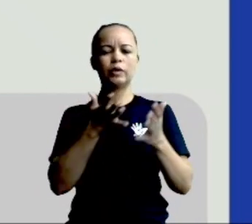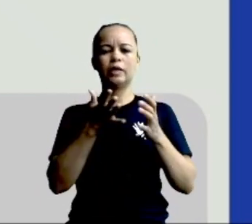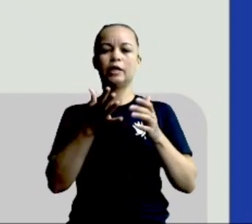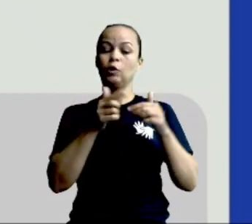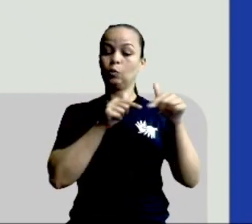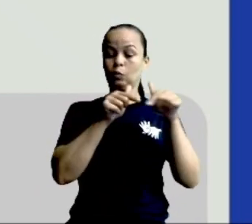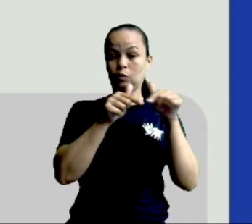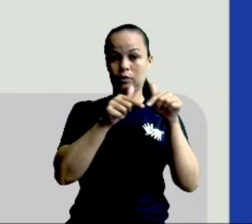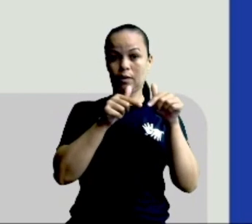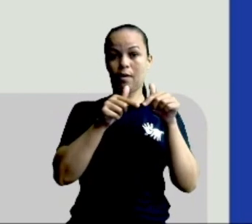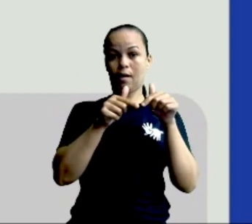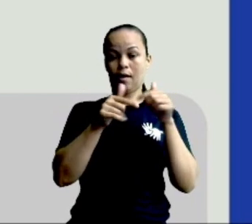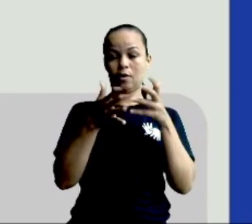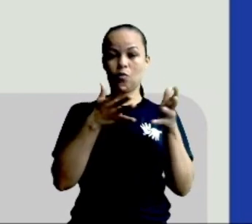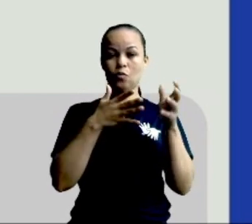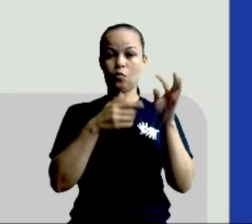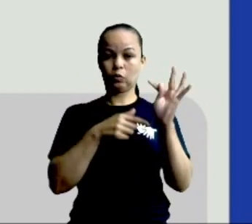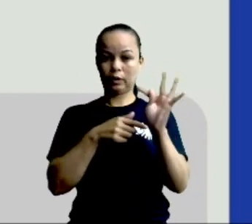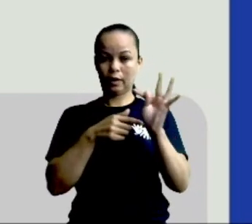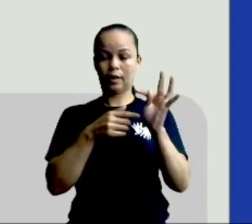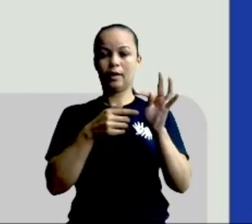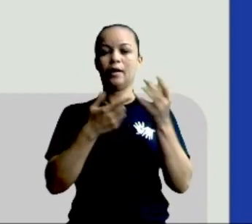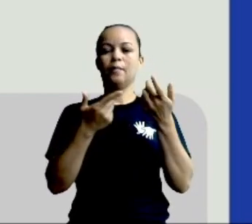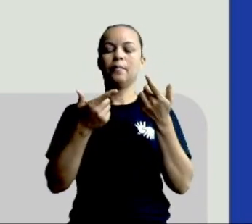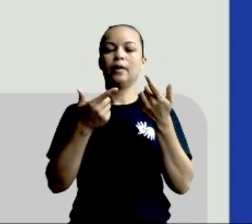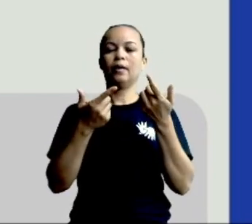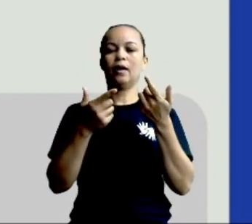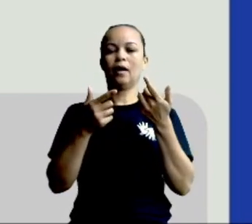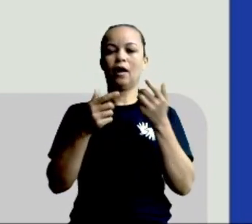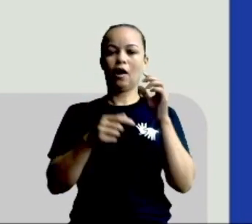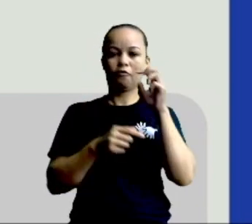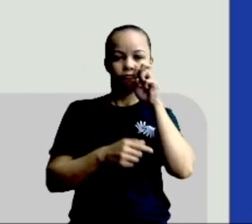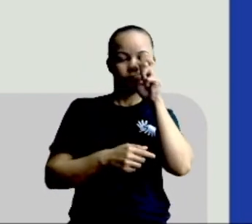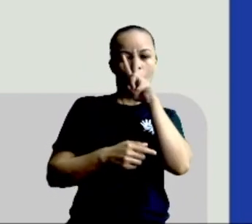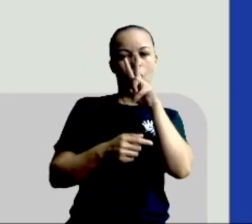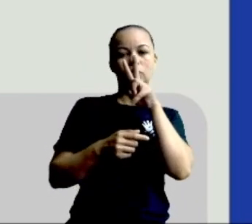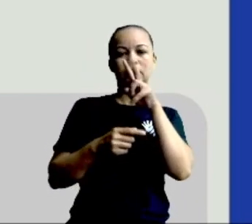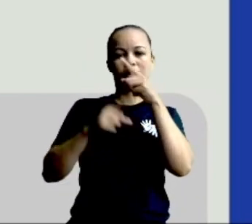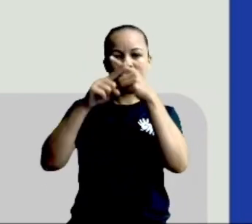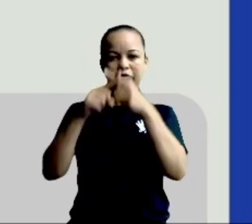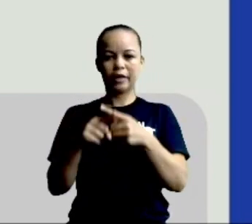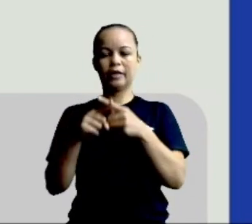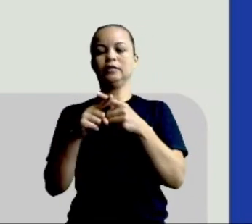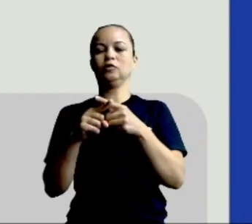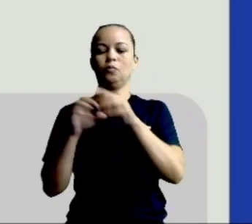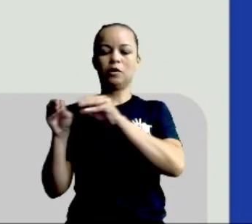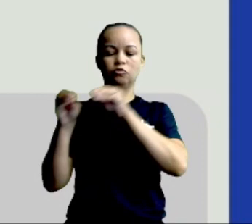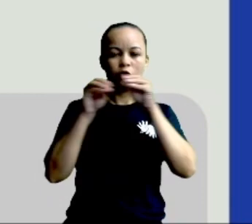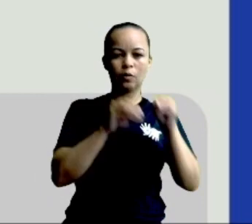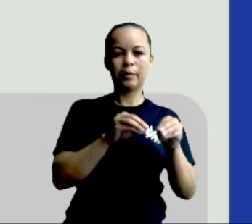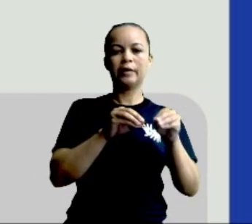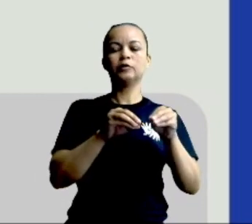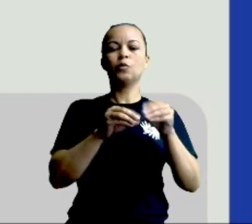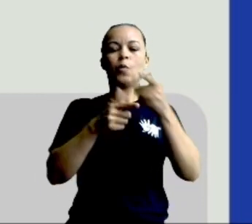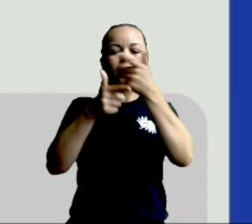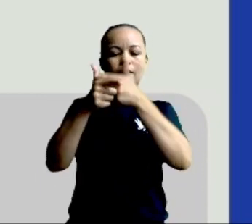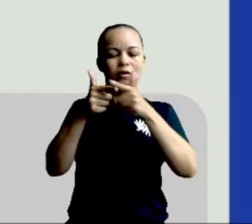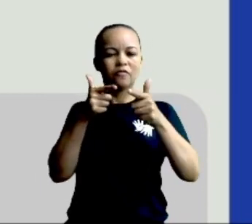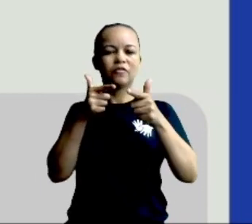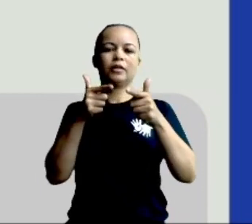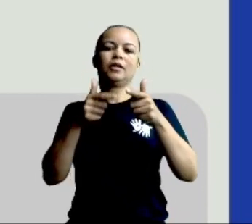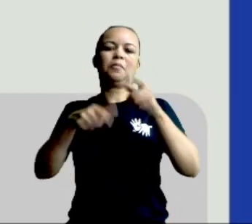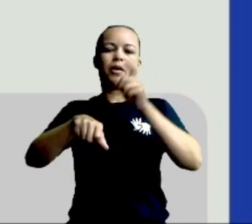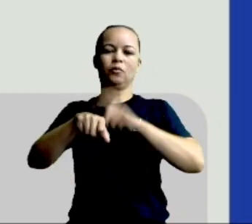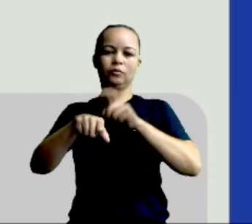substituir o trabalho pela força vezes o deslocamento e dividir pelo tempo. Lembra que a gente viu que